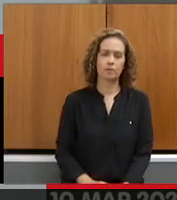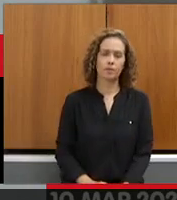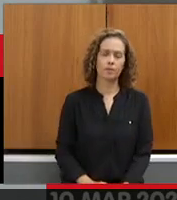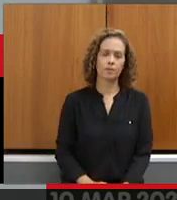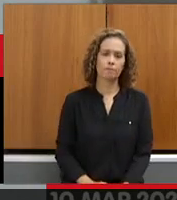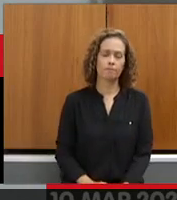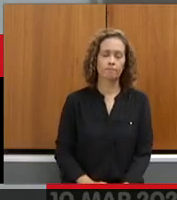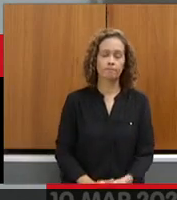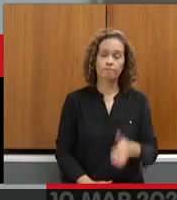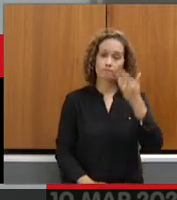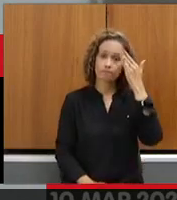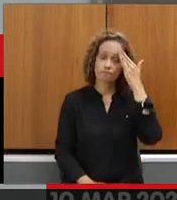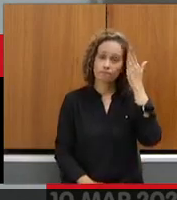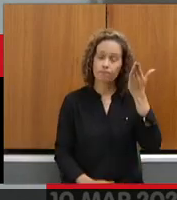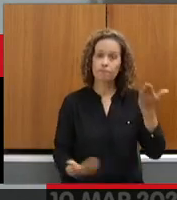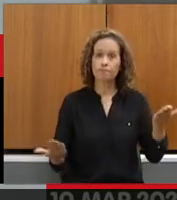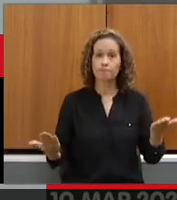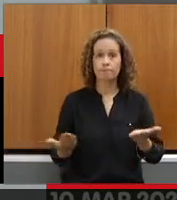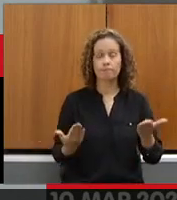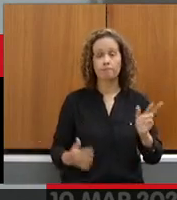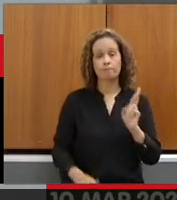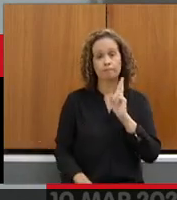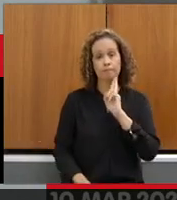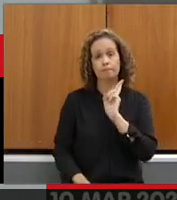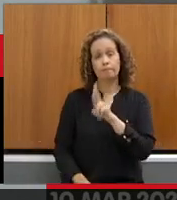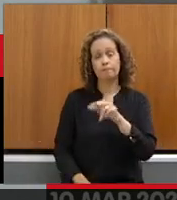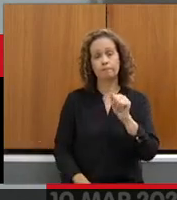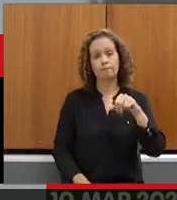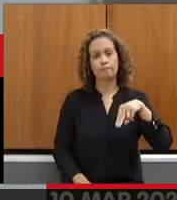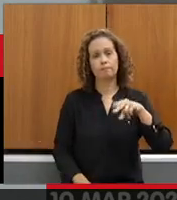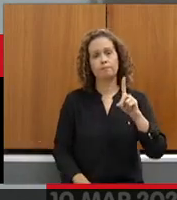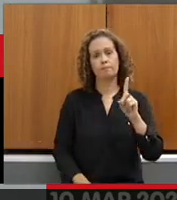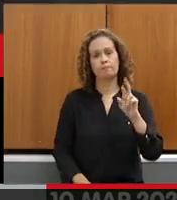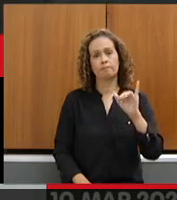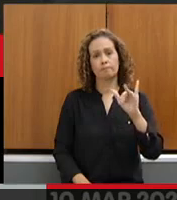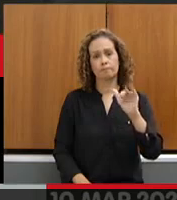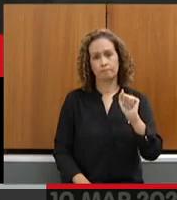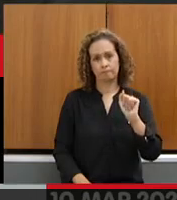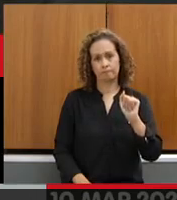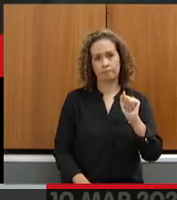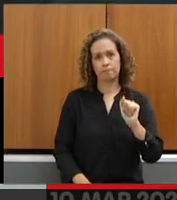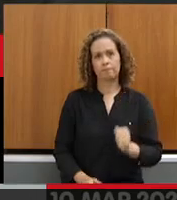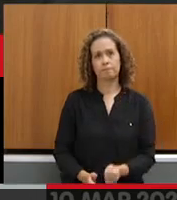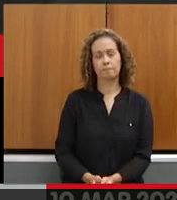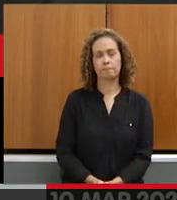eu tô brigado com a palavra para réplica Deputado Andreia de Jesus